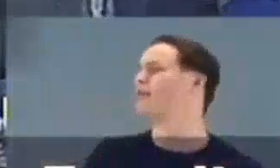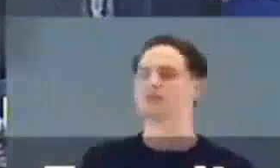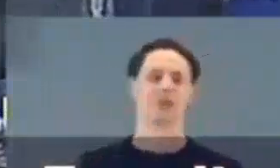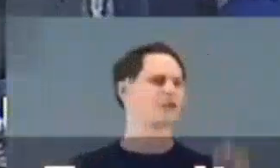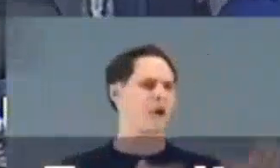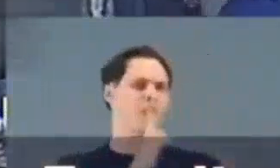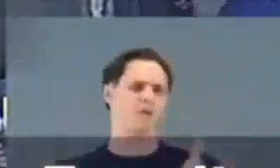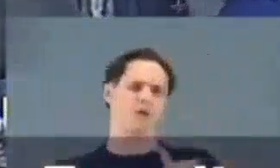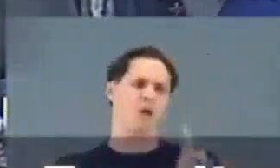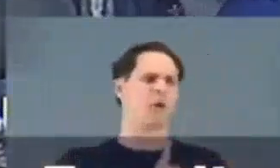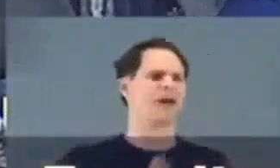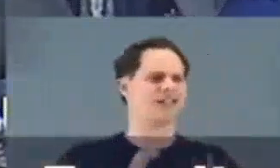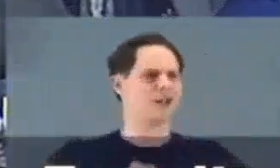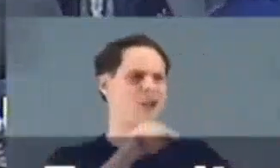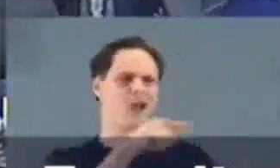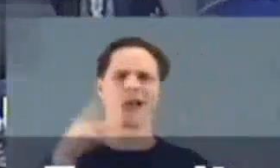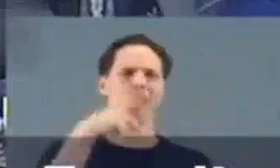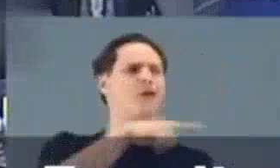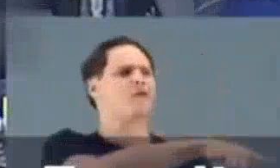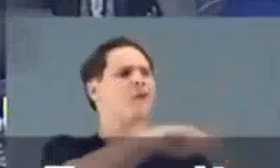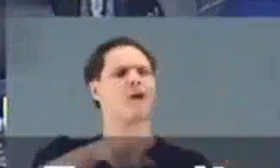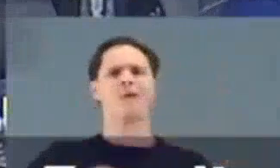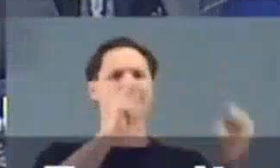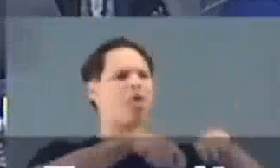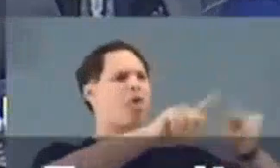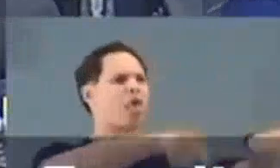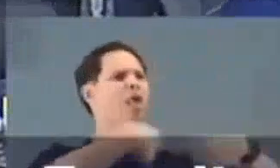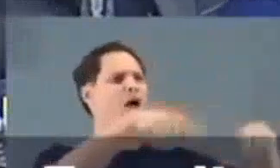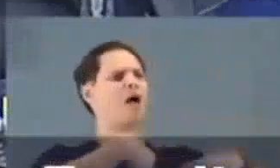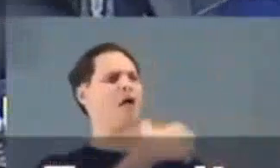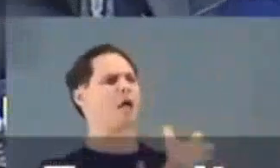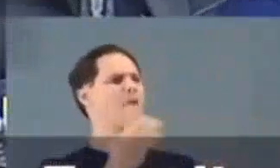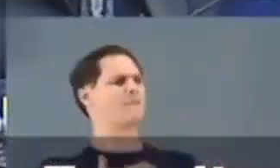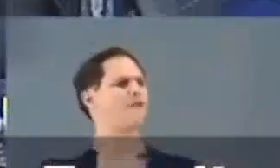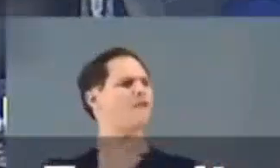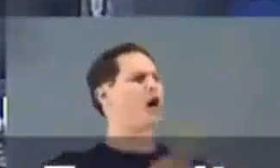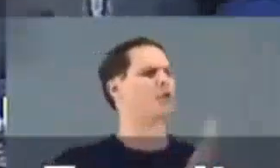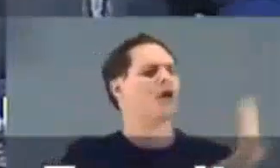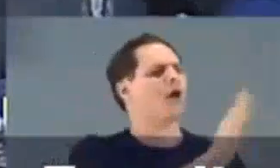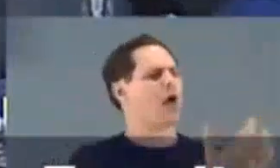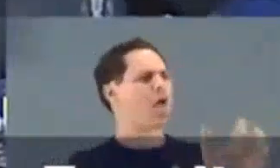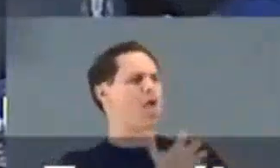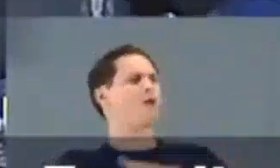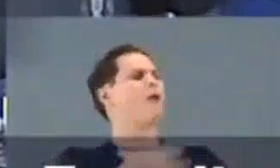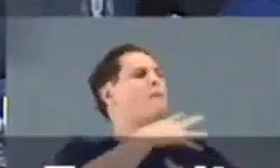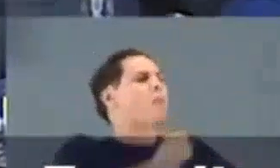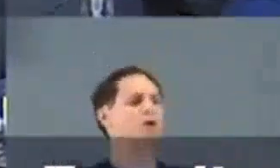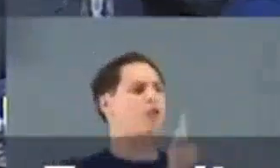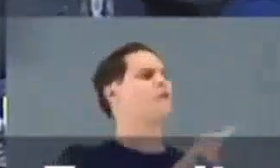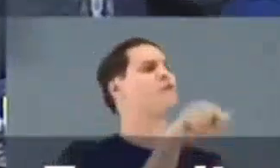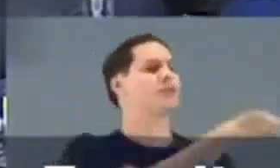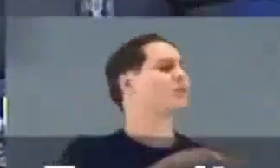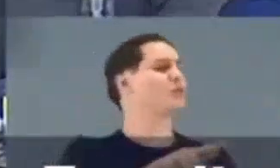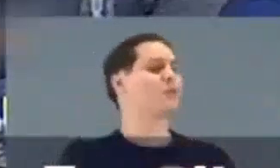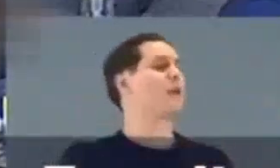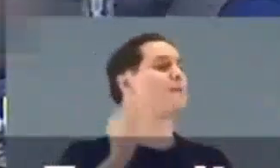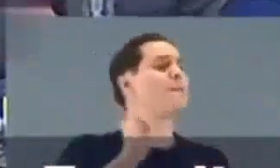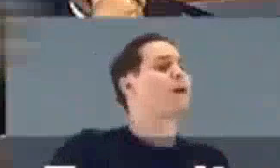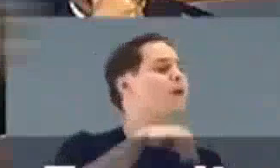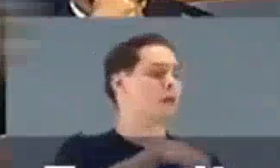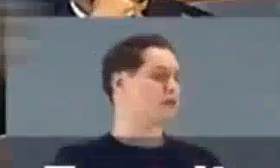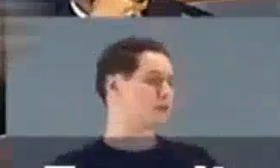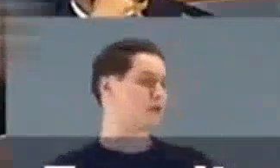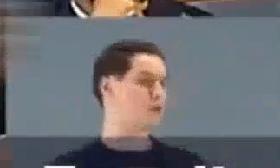nem vou aceitar que parlamentar nenhum aqui tente cessear minha voz. Deputado, Vossa Excelência nem é integrante desta